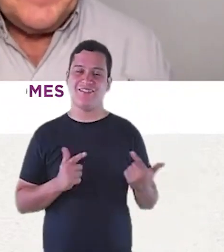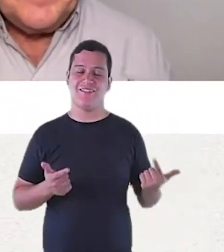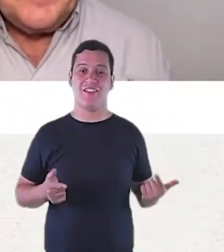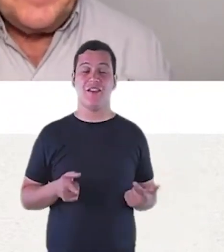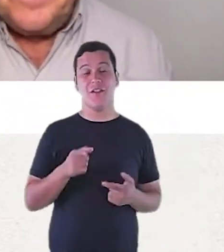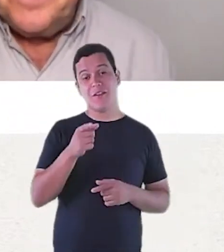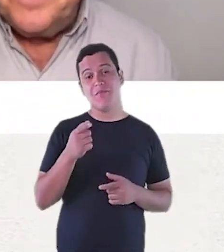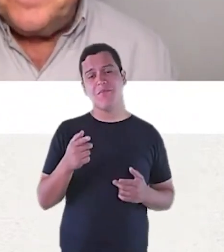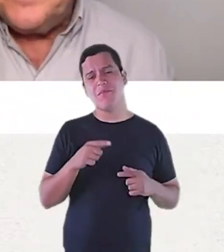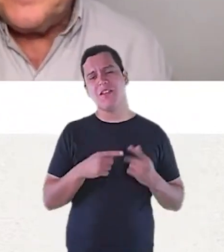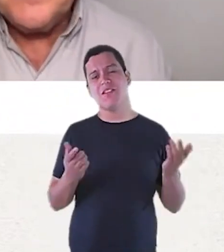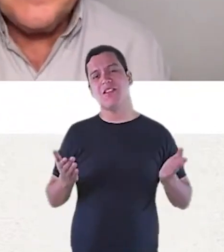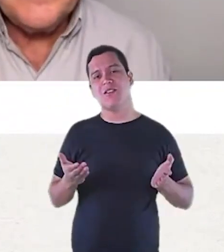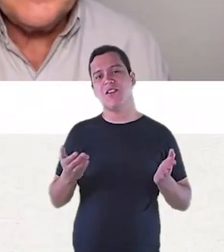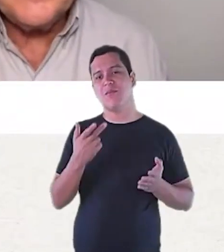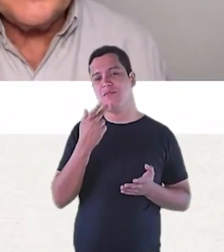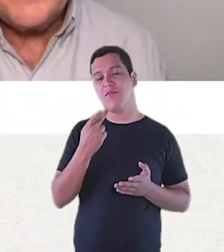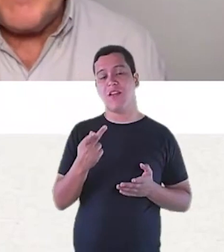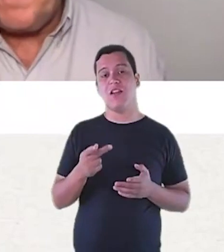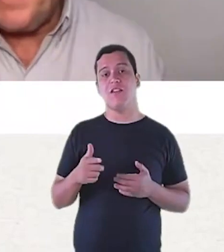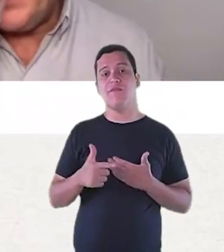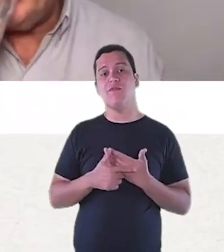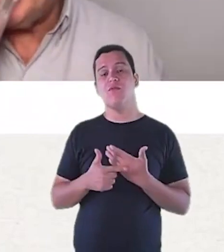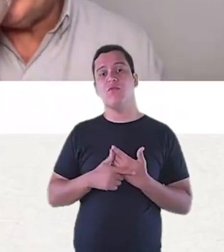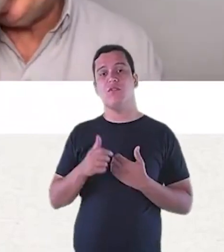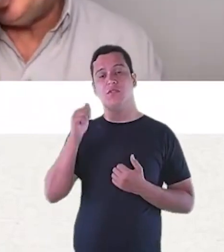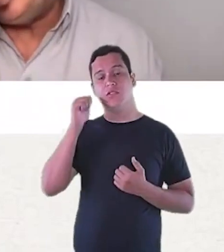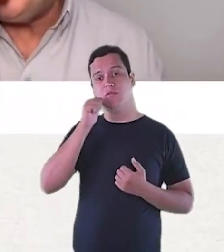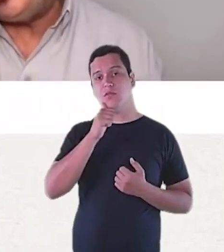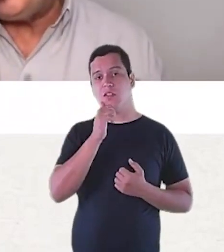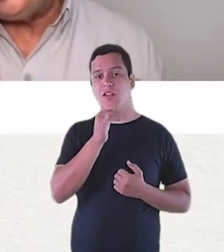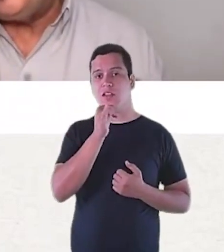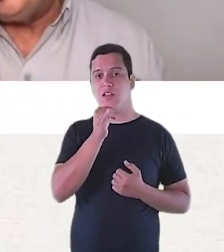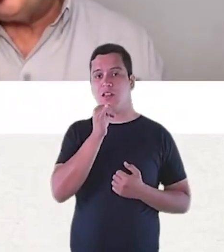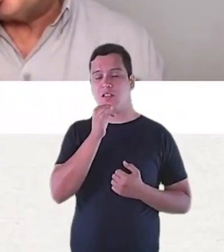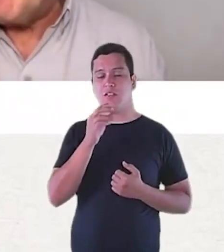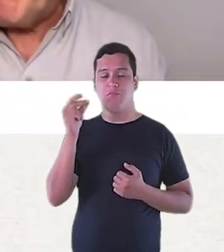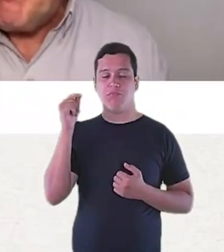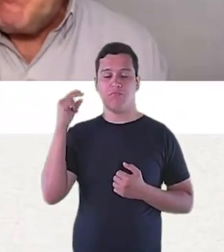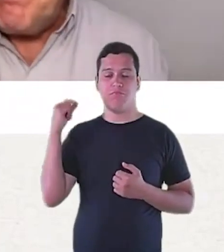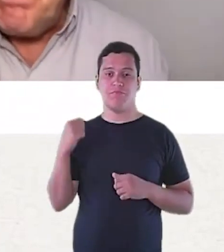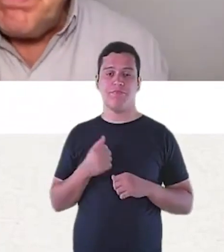favor, sobre o papel das mulheres, por exemplo, no Quilombo dos Palmares.